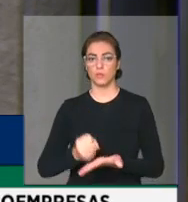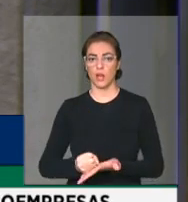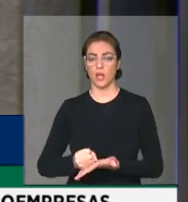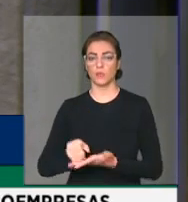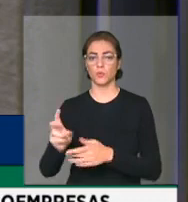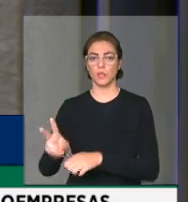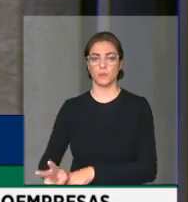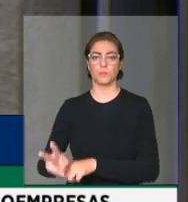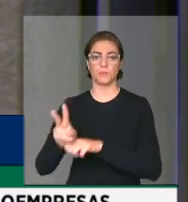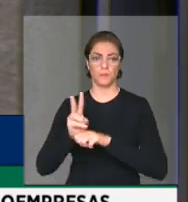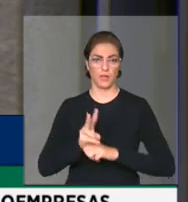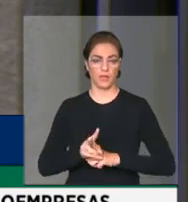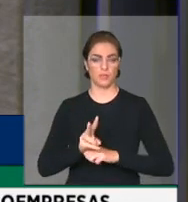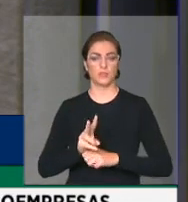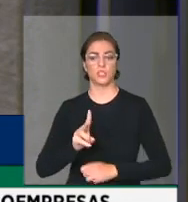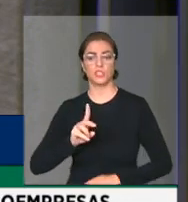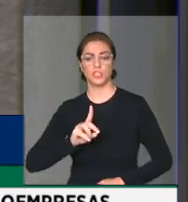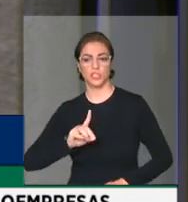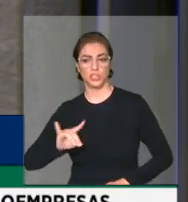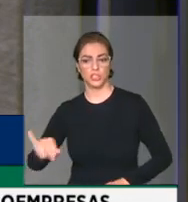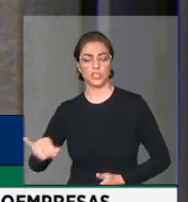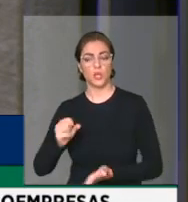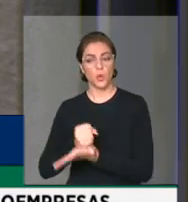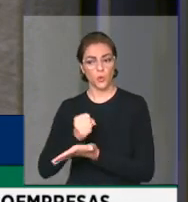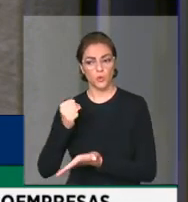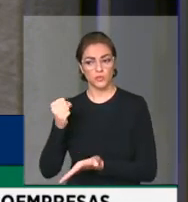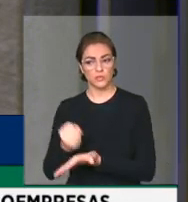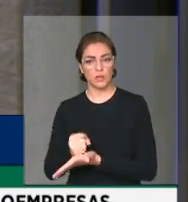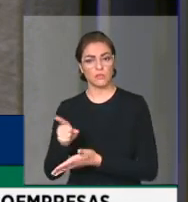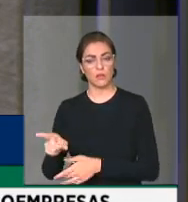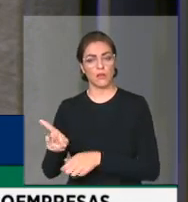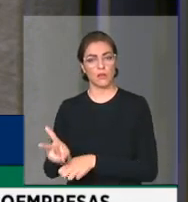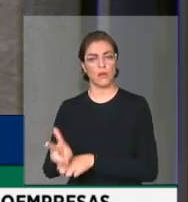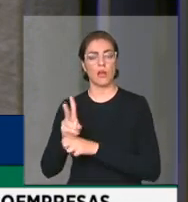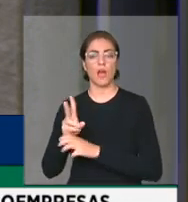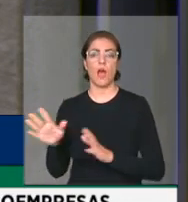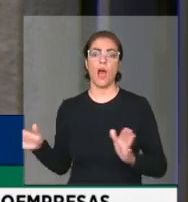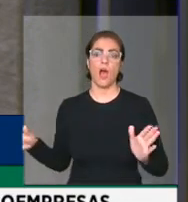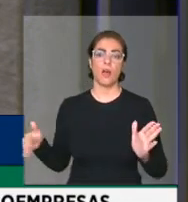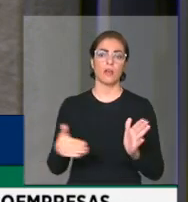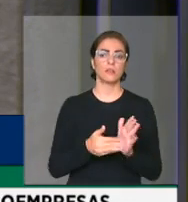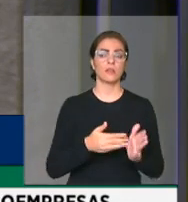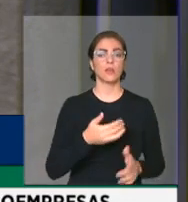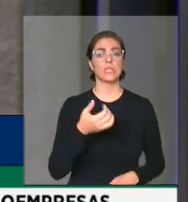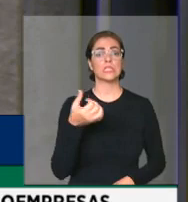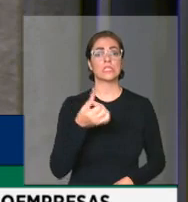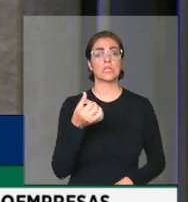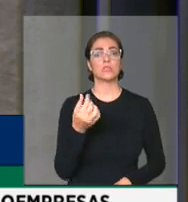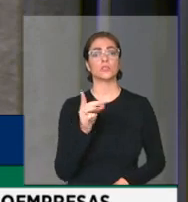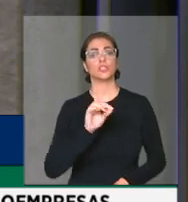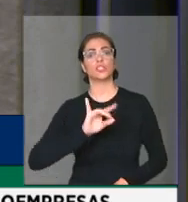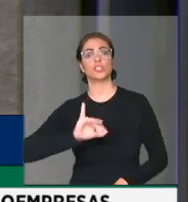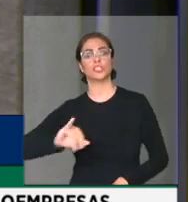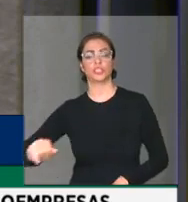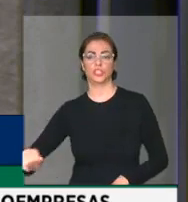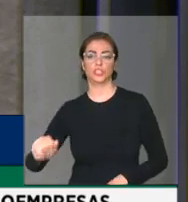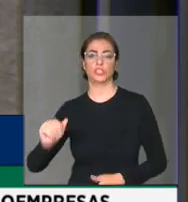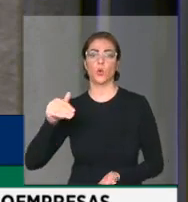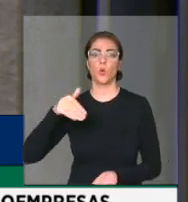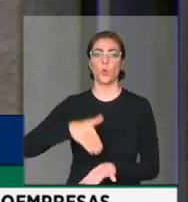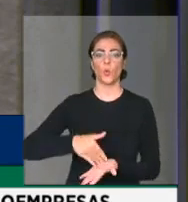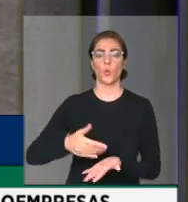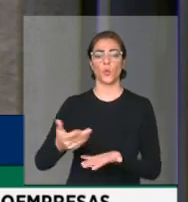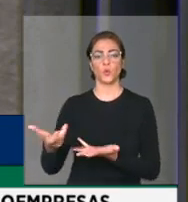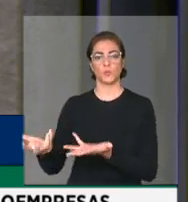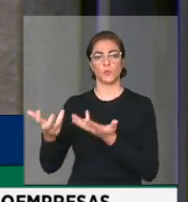no período compreendido entre a data da contratação da linha de crédito e o 60º dia após o recebimento da última parcela